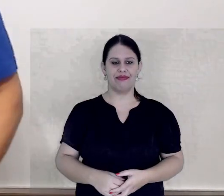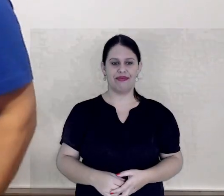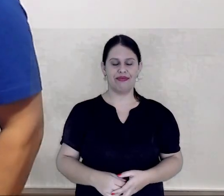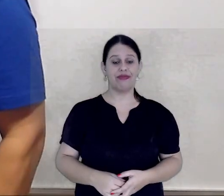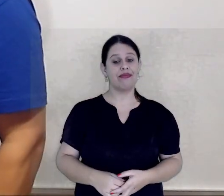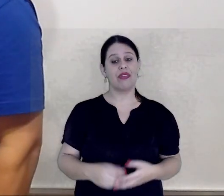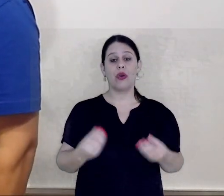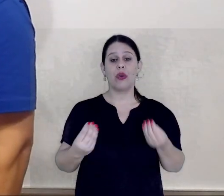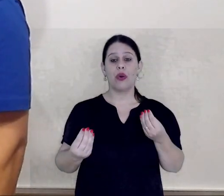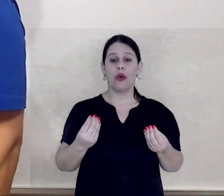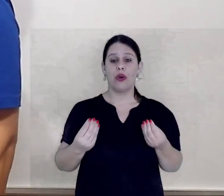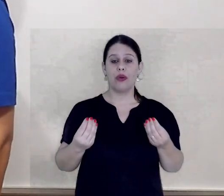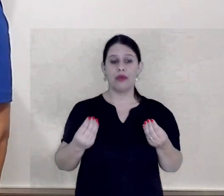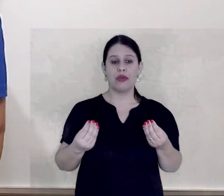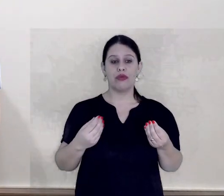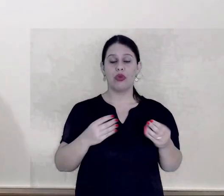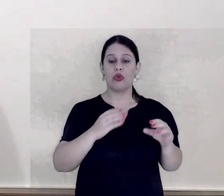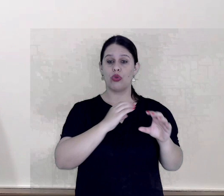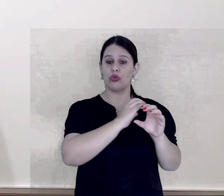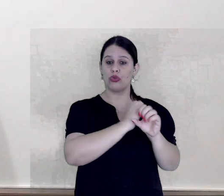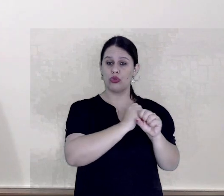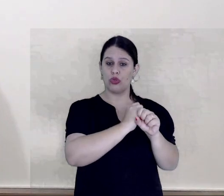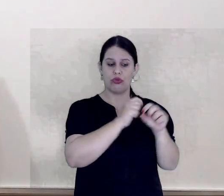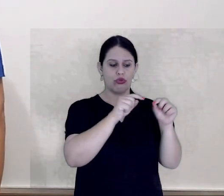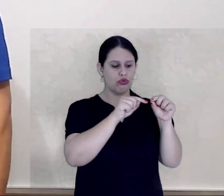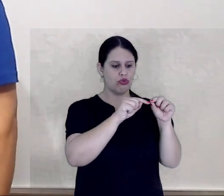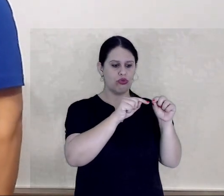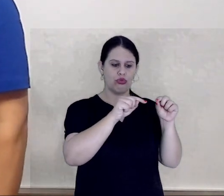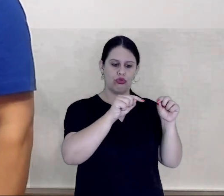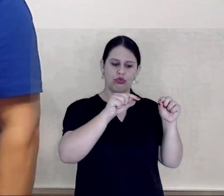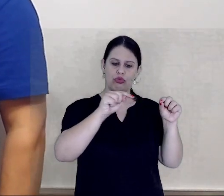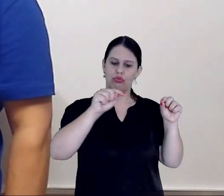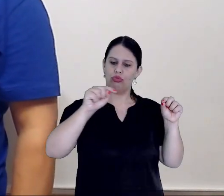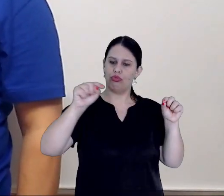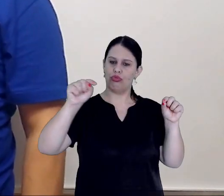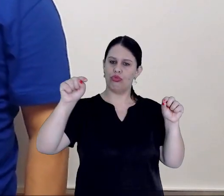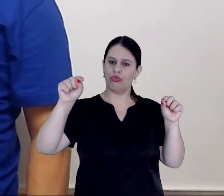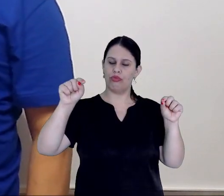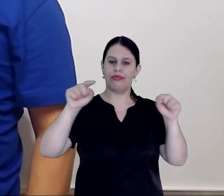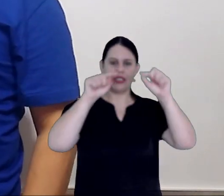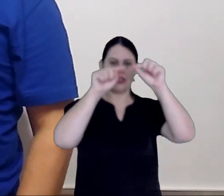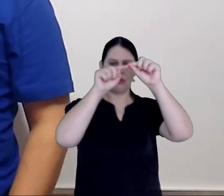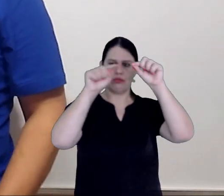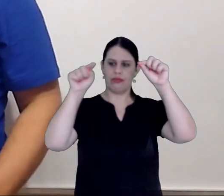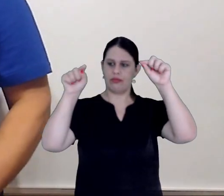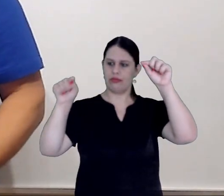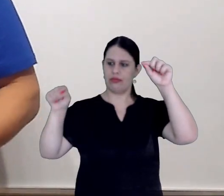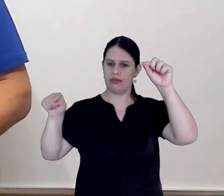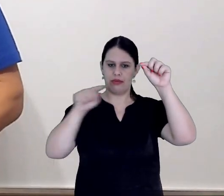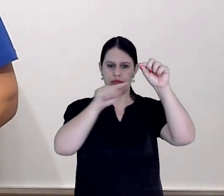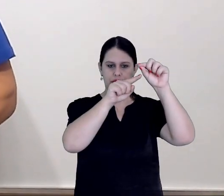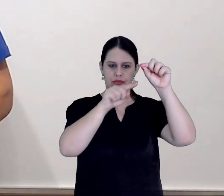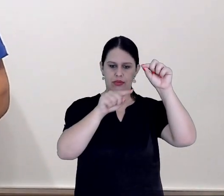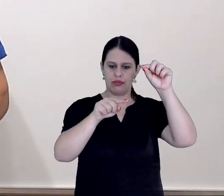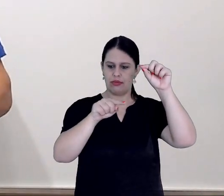modo que o vetor soma se estende ao longo de toda